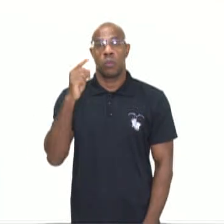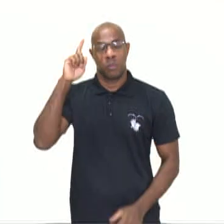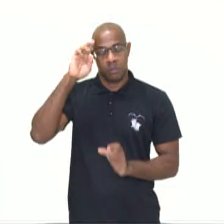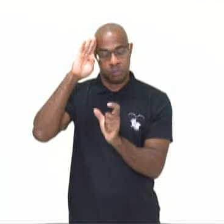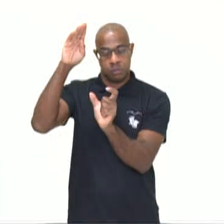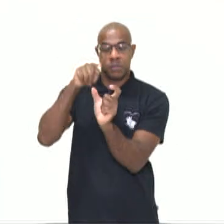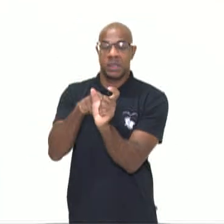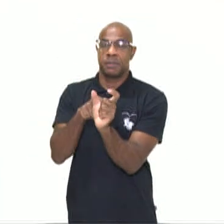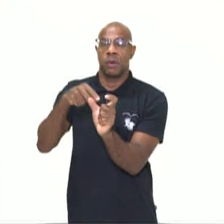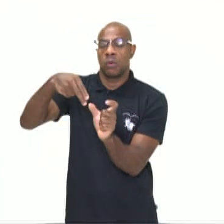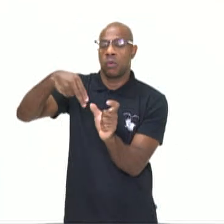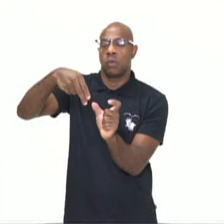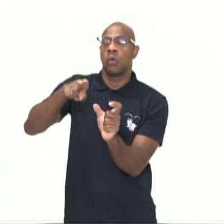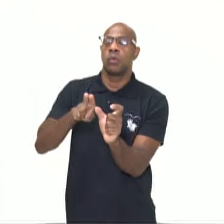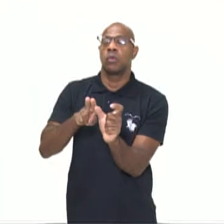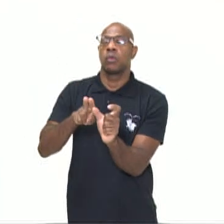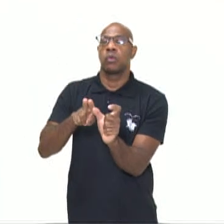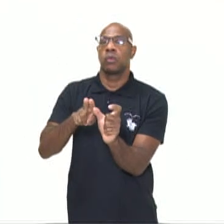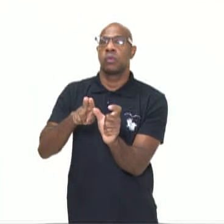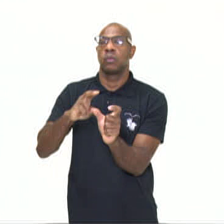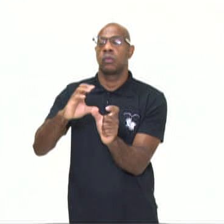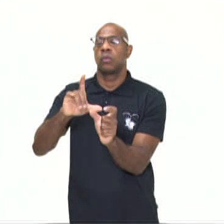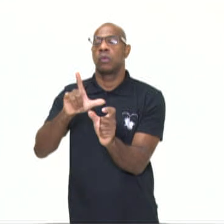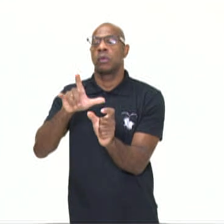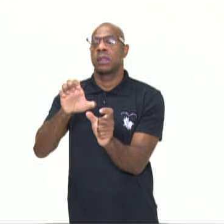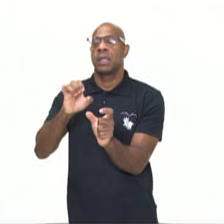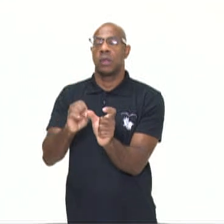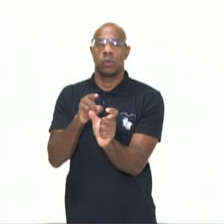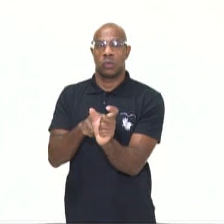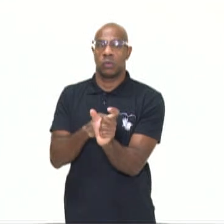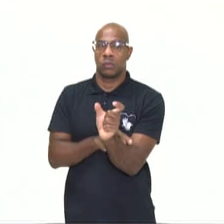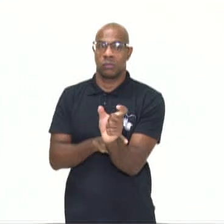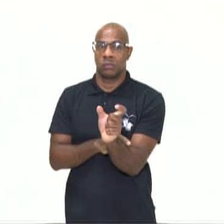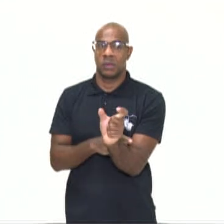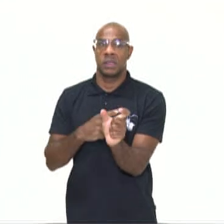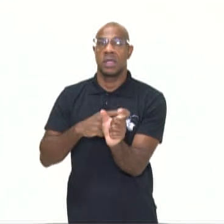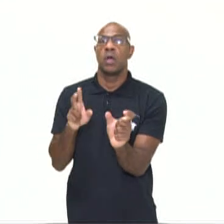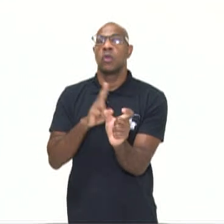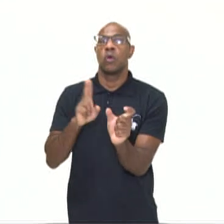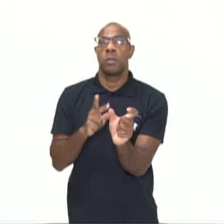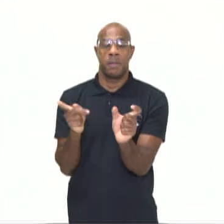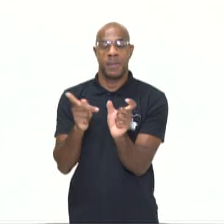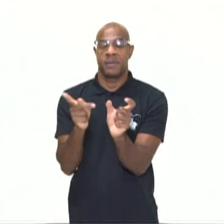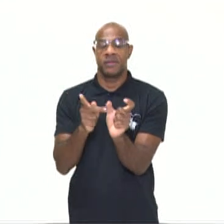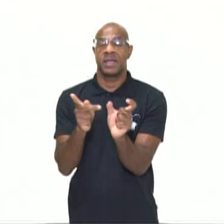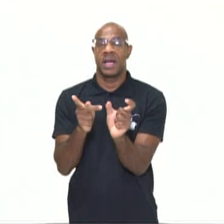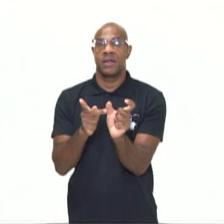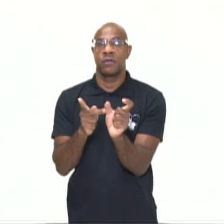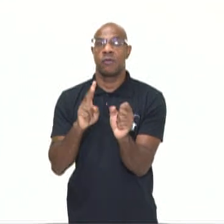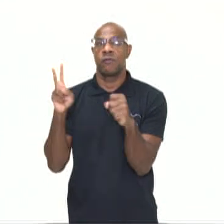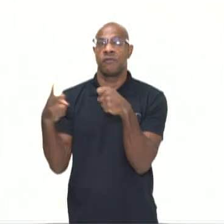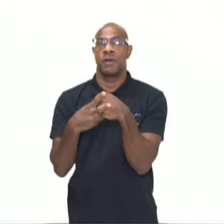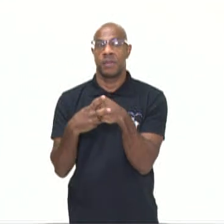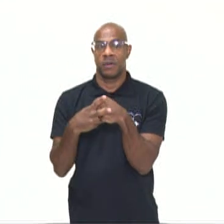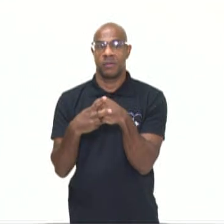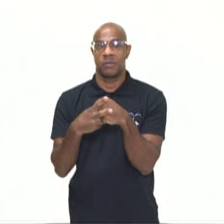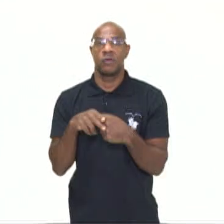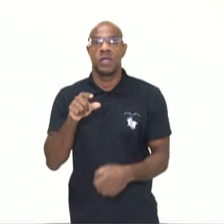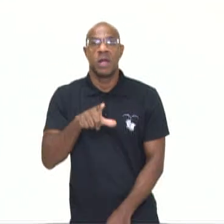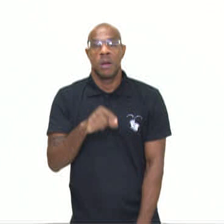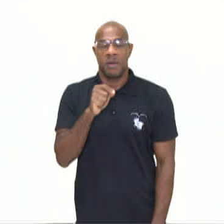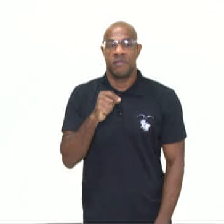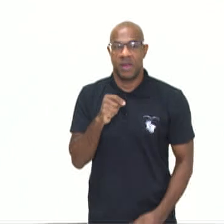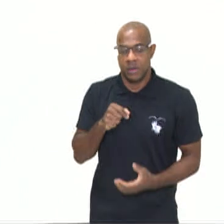verbo significativo, verbo de ação, recebe o nome de predicado verbal. Você prefere correr? Você